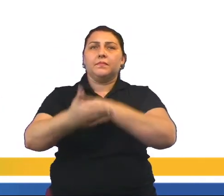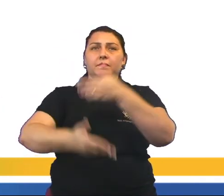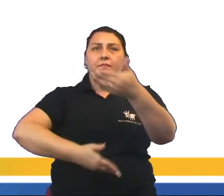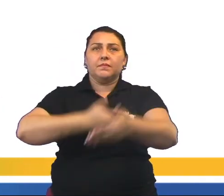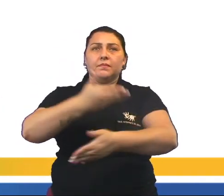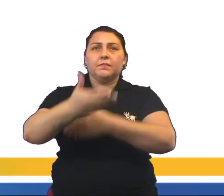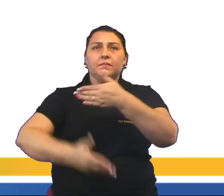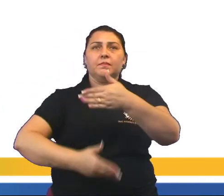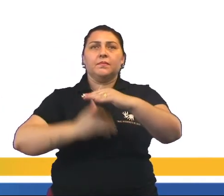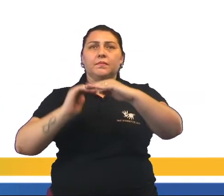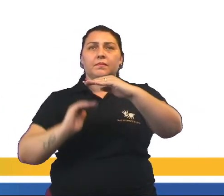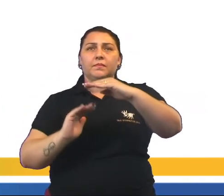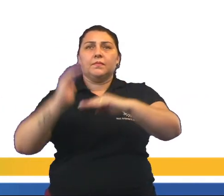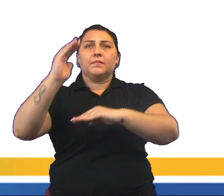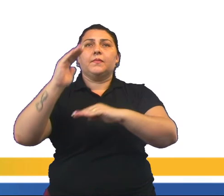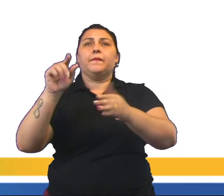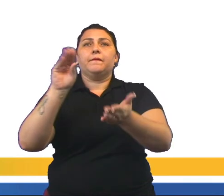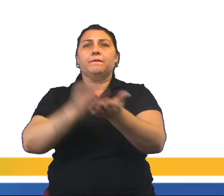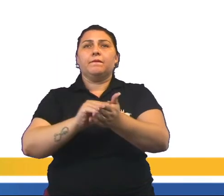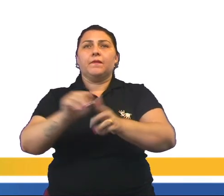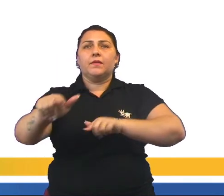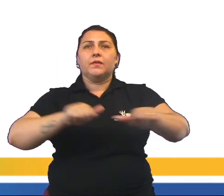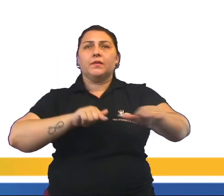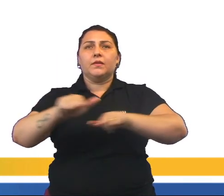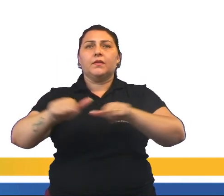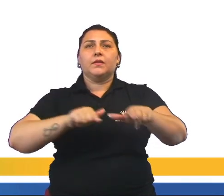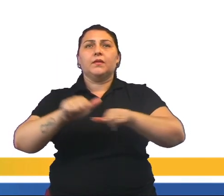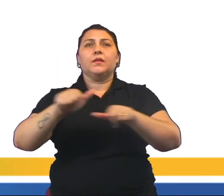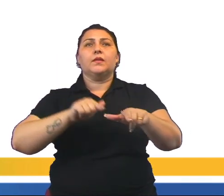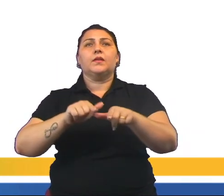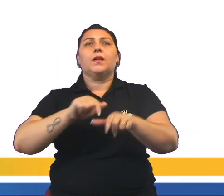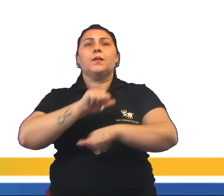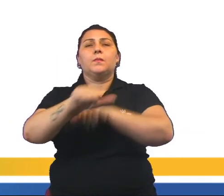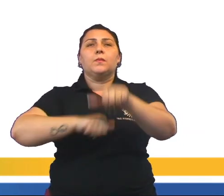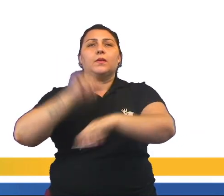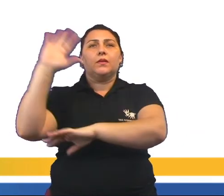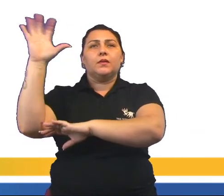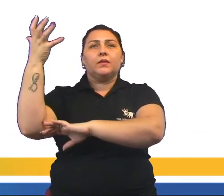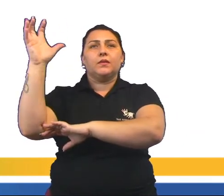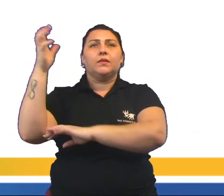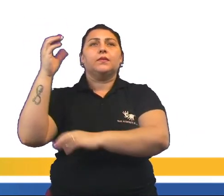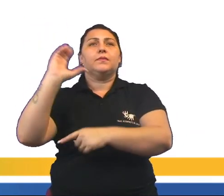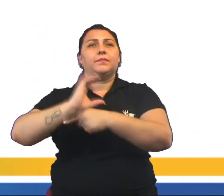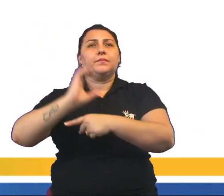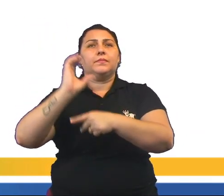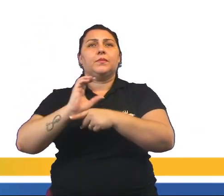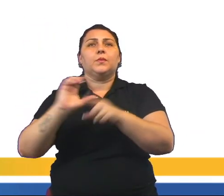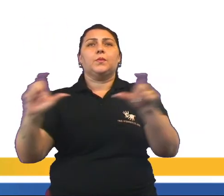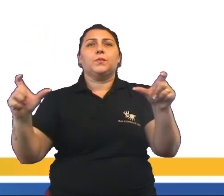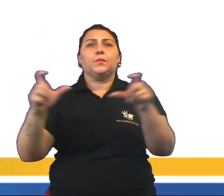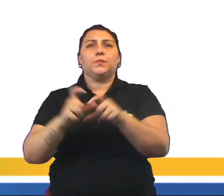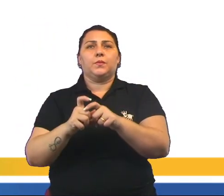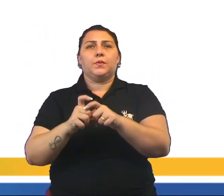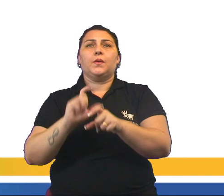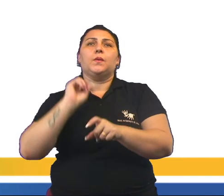desmatamento. B, relação entre o elevado índice de desemprego e a ocorrência de mudanças climáticas. C,